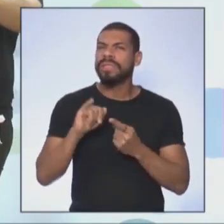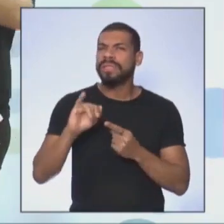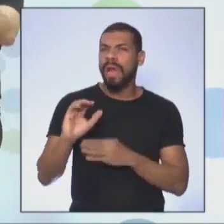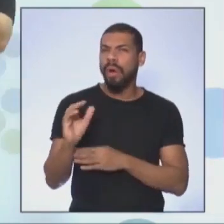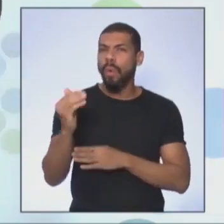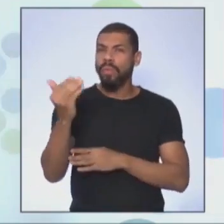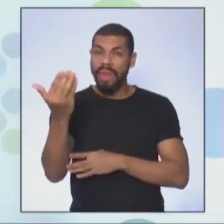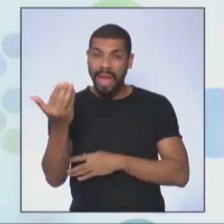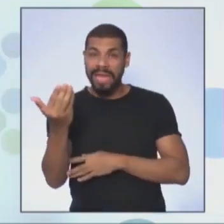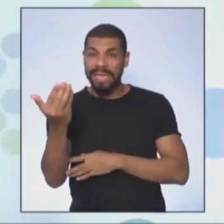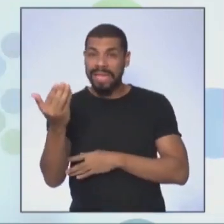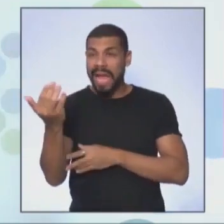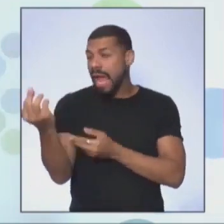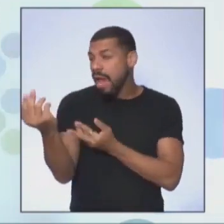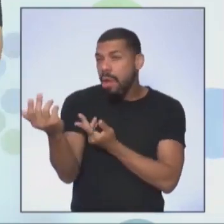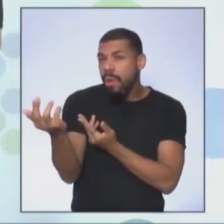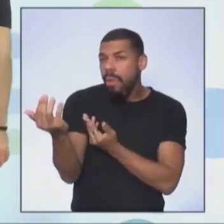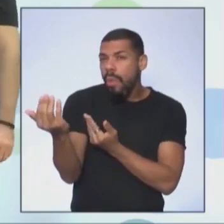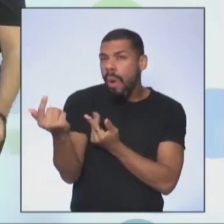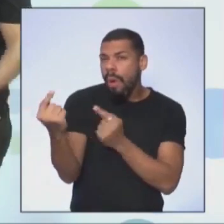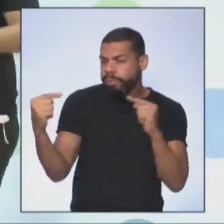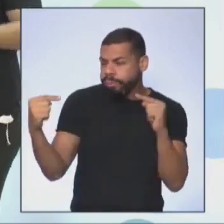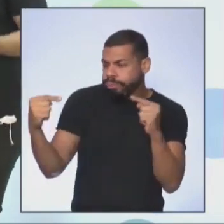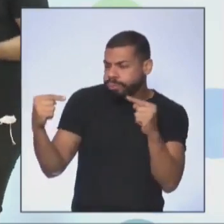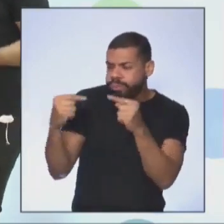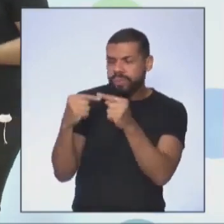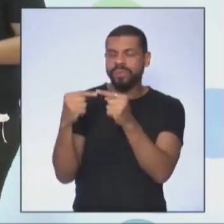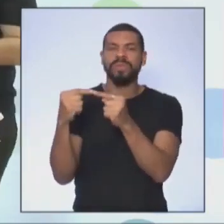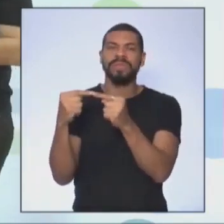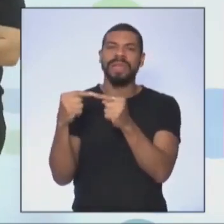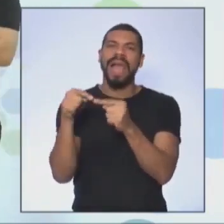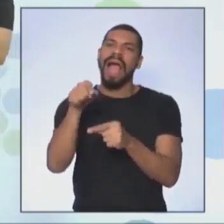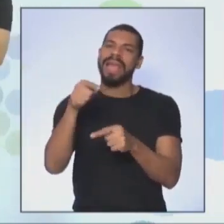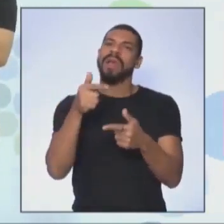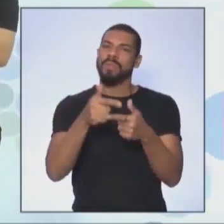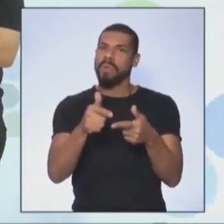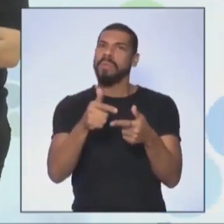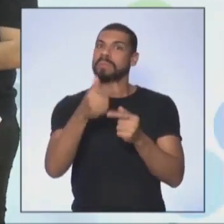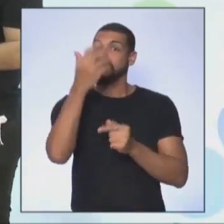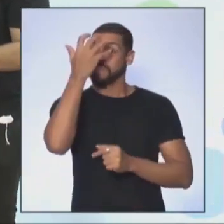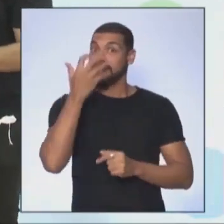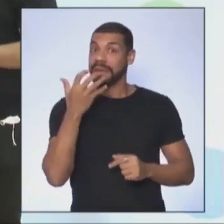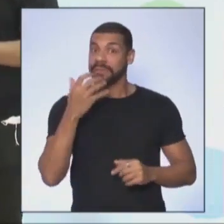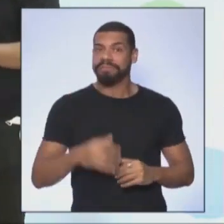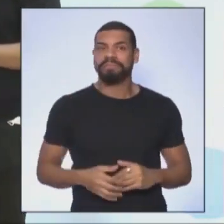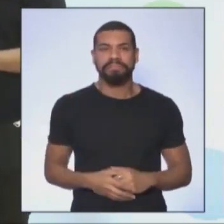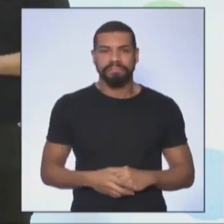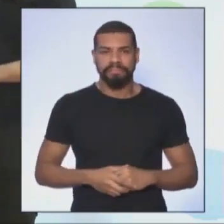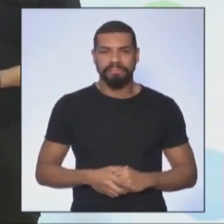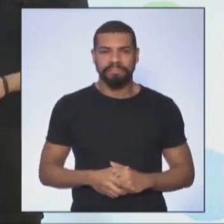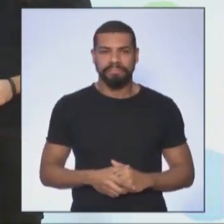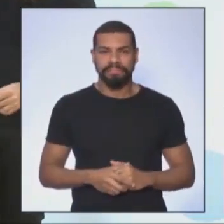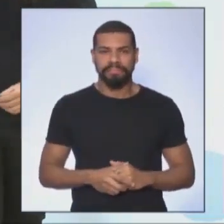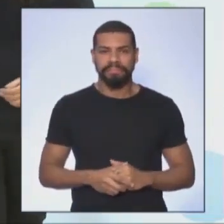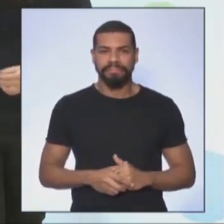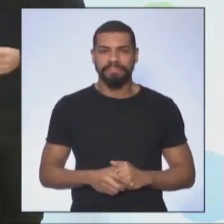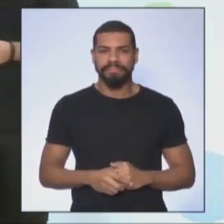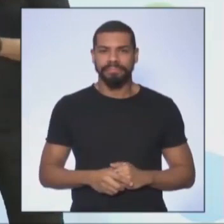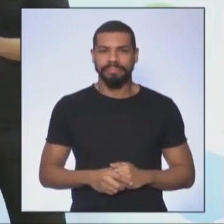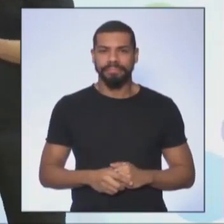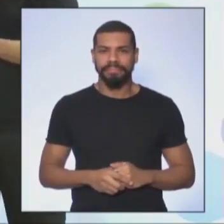fonte emitir aquela frequência, vai começar a vibrar e pode dar problema. Pode dar ruim. Eu ia falar alguma